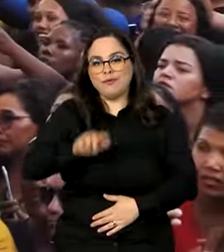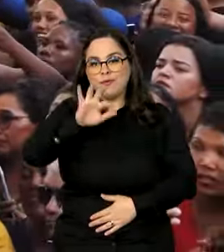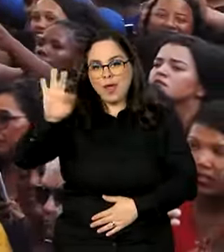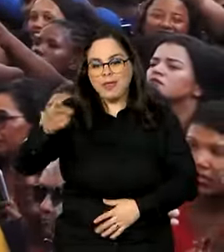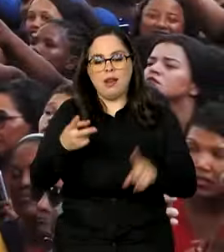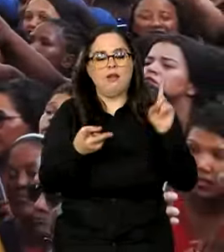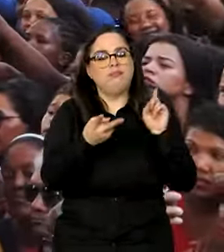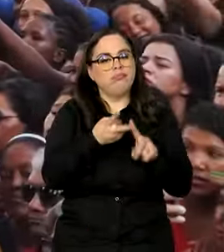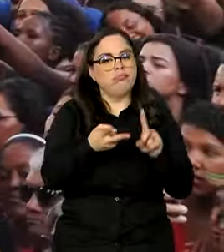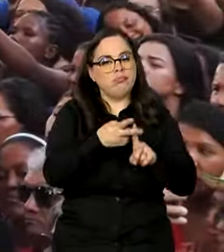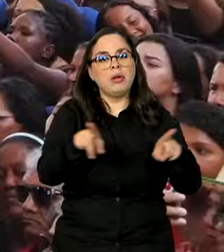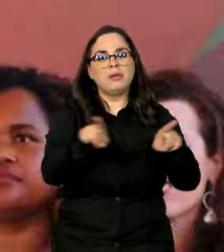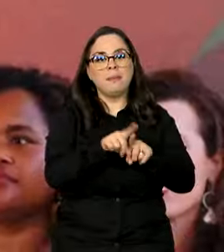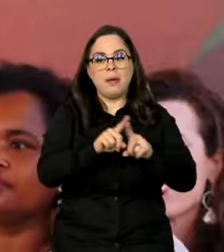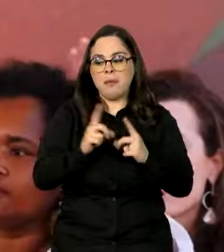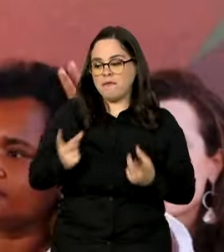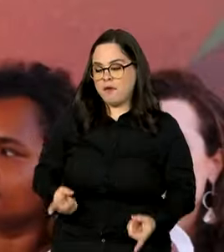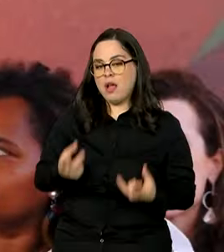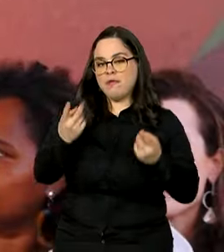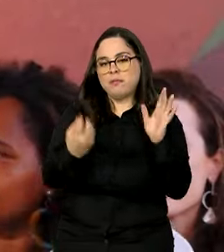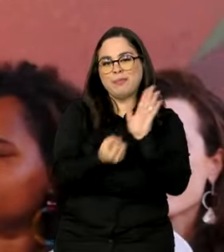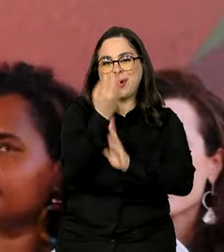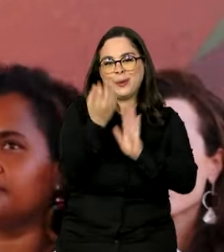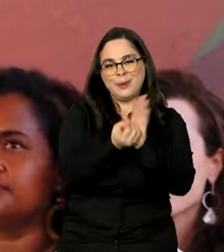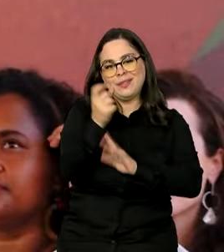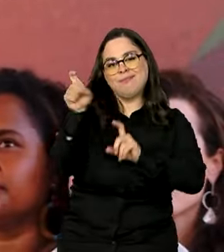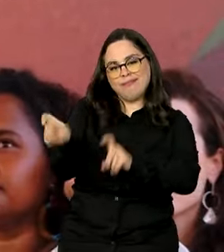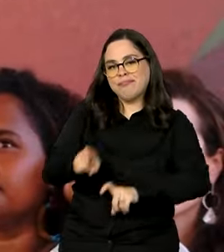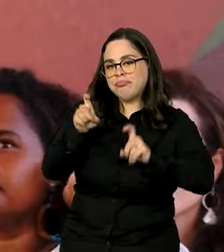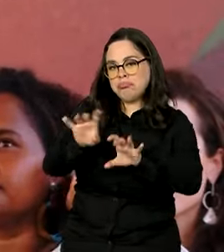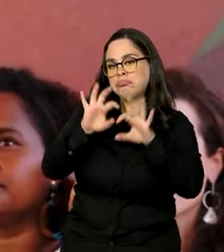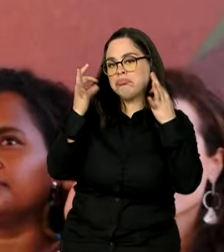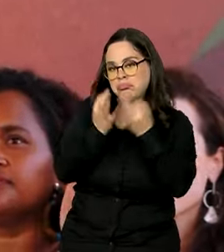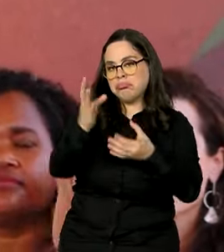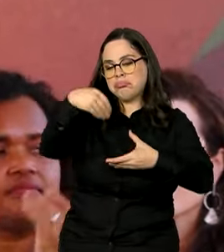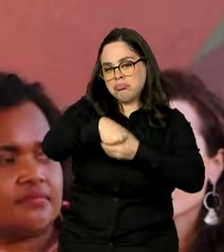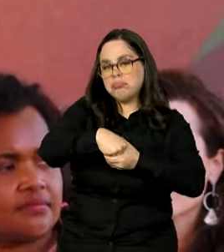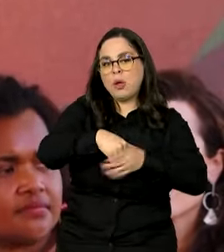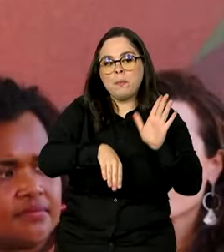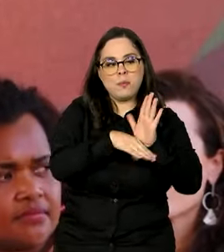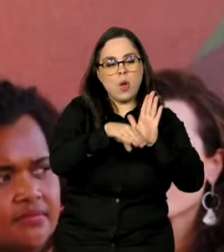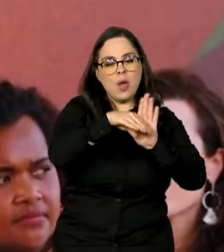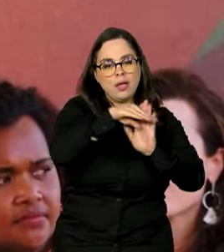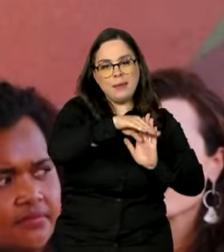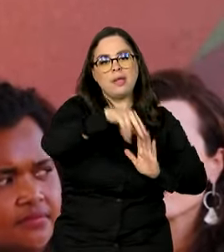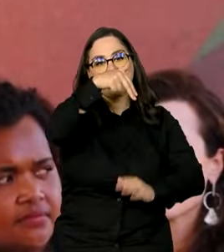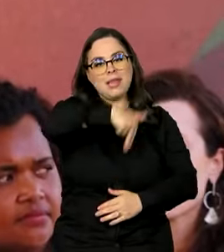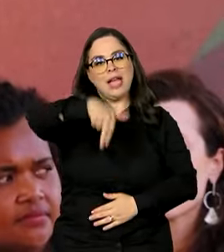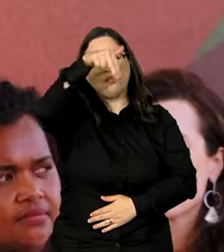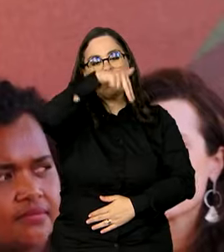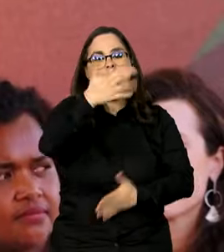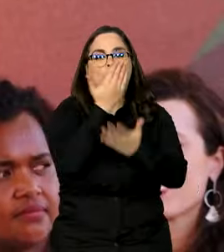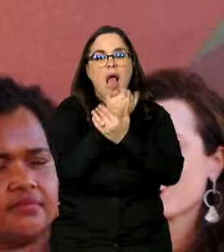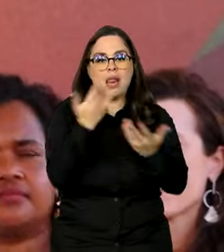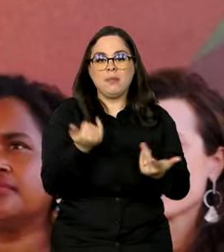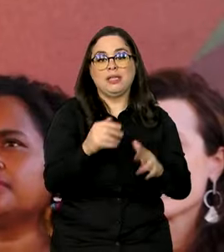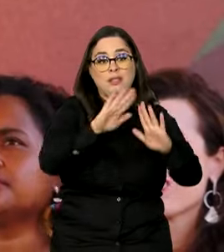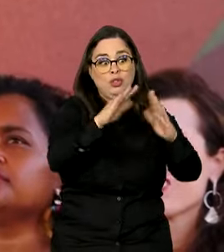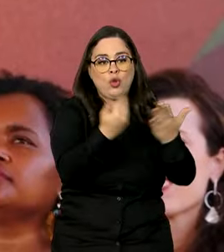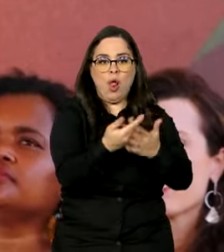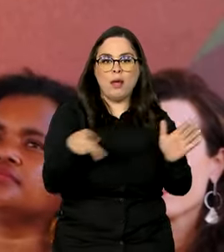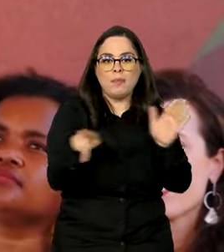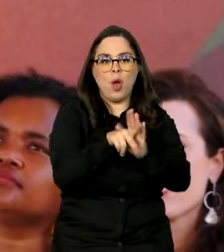Vocês têm direito a vender a produção de vocês no Programa Nacional de Alimentação Escolar